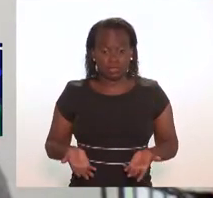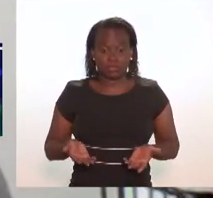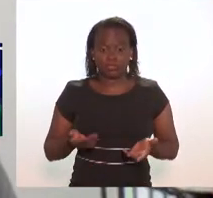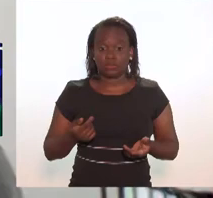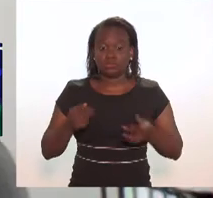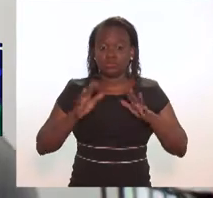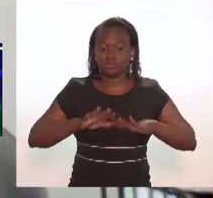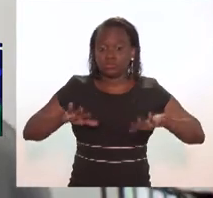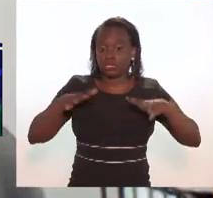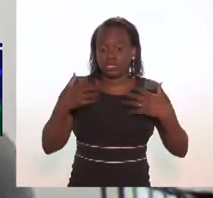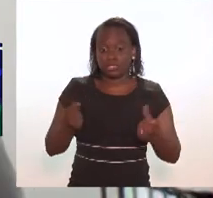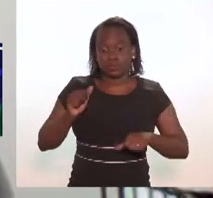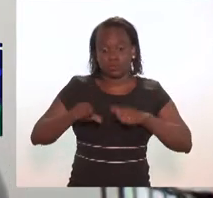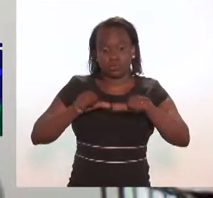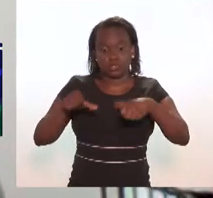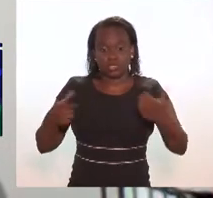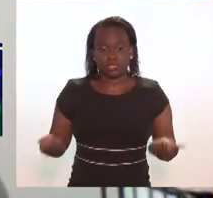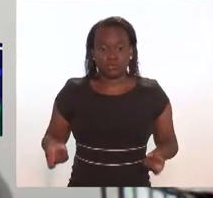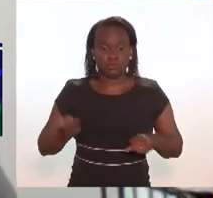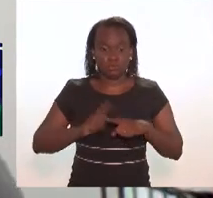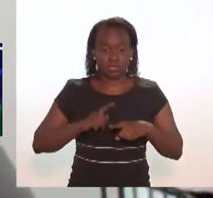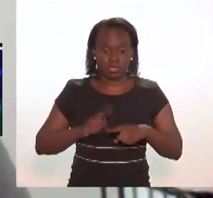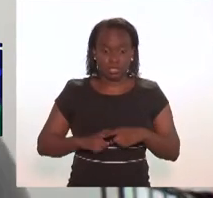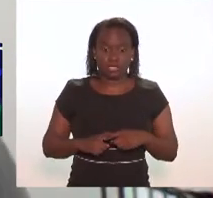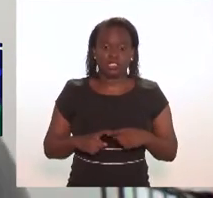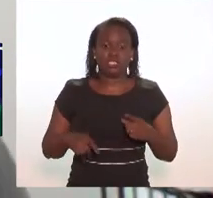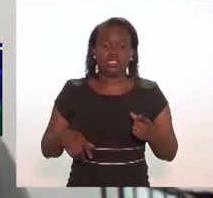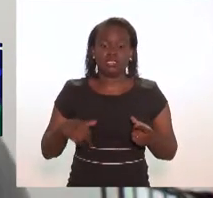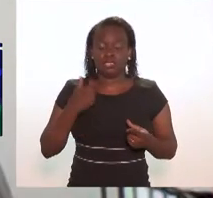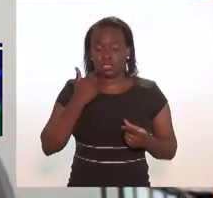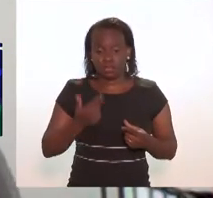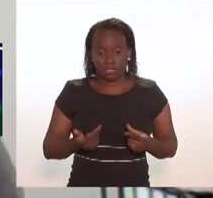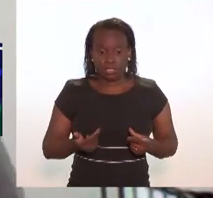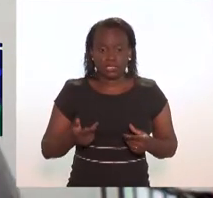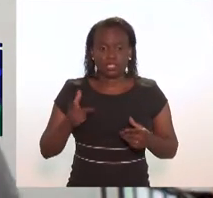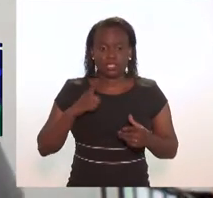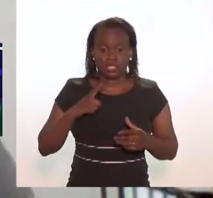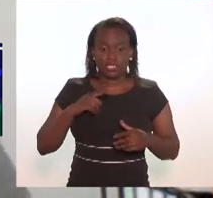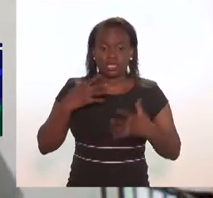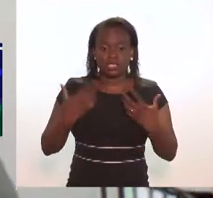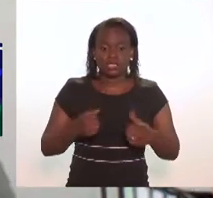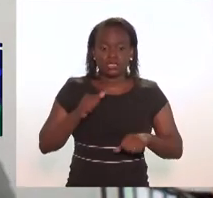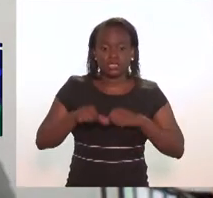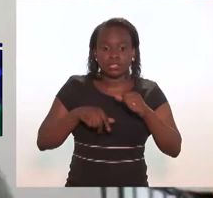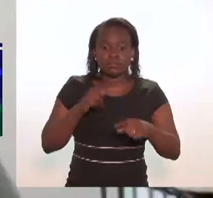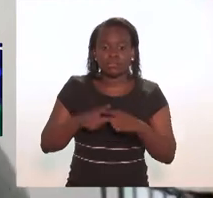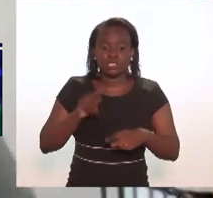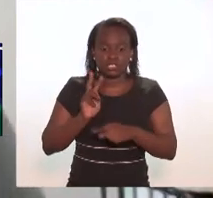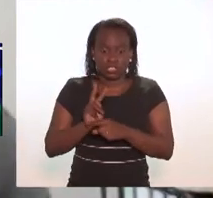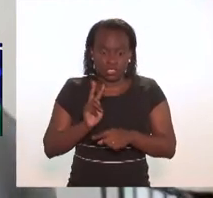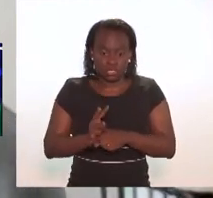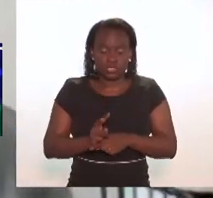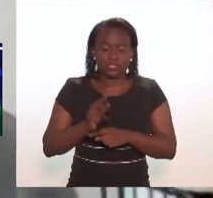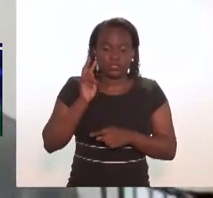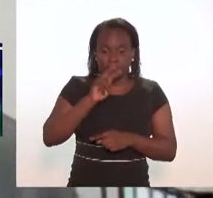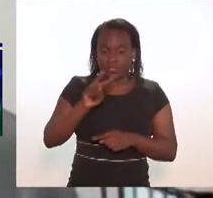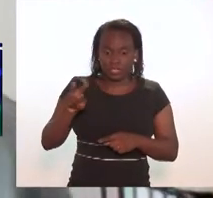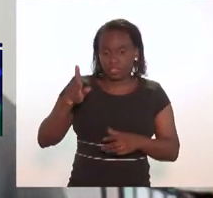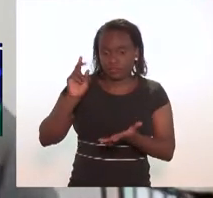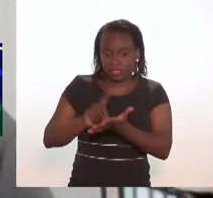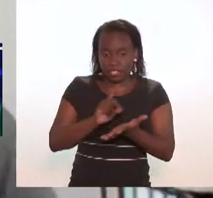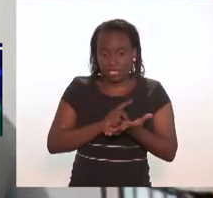sempre em transformação. Não só porque a realidade está sempre em transformação, mas porque as representações que fazemos da